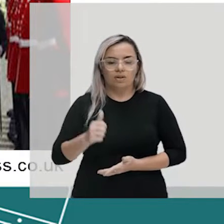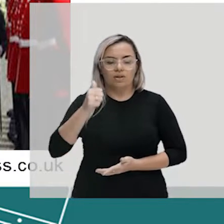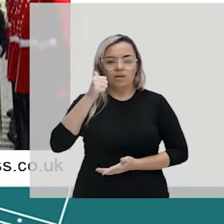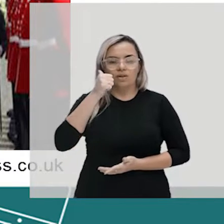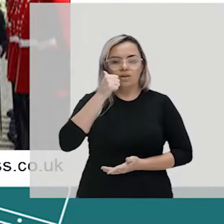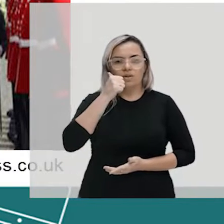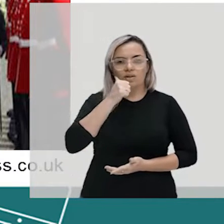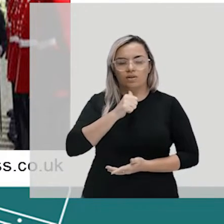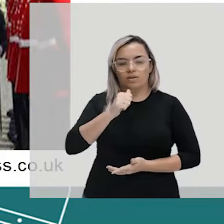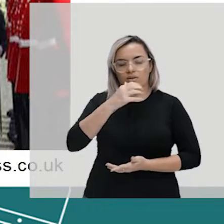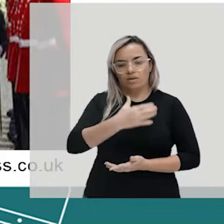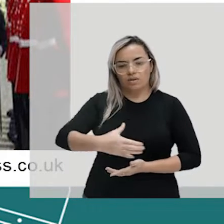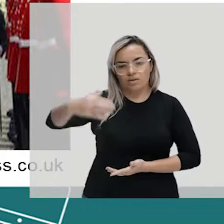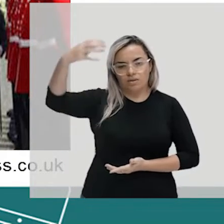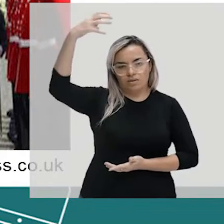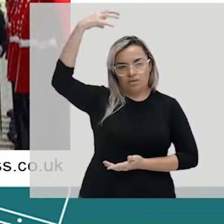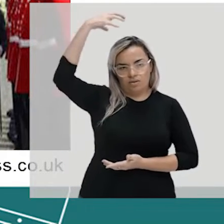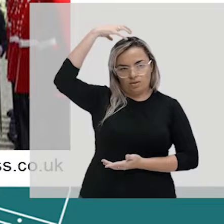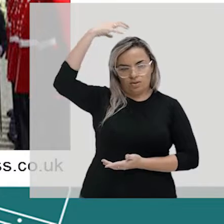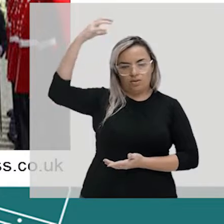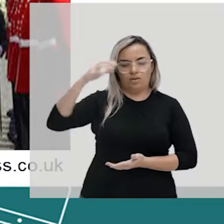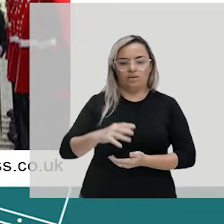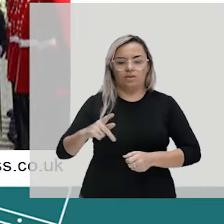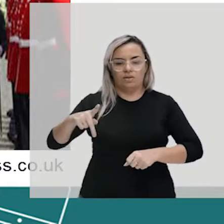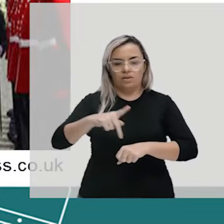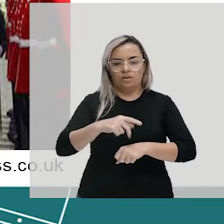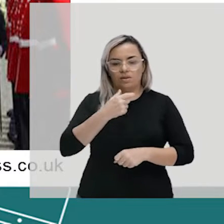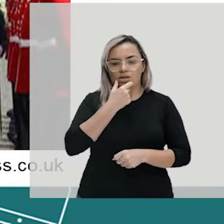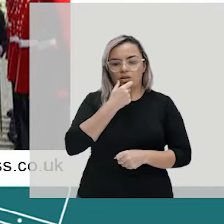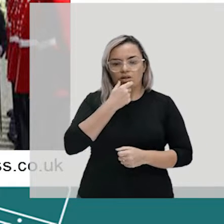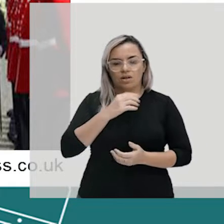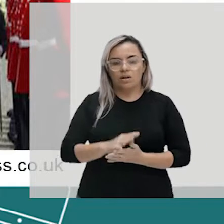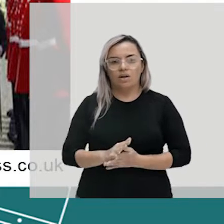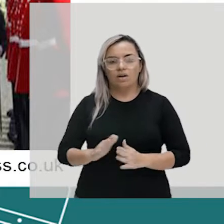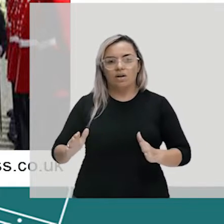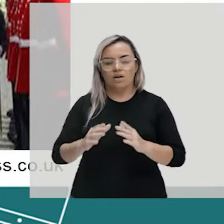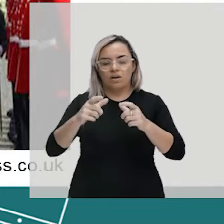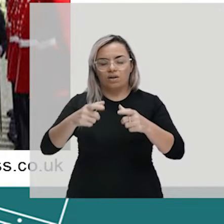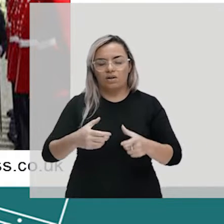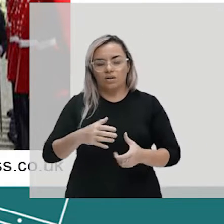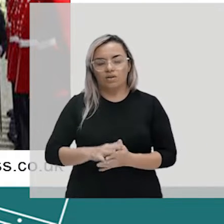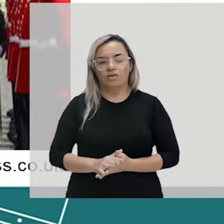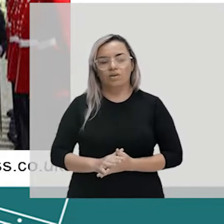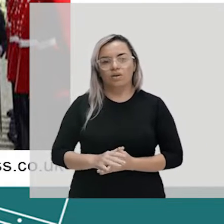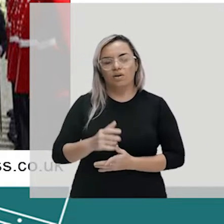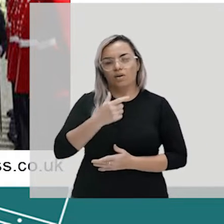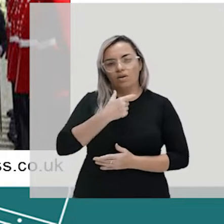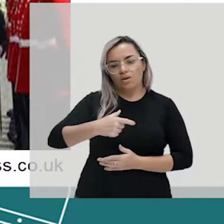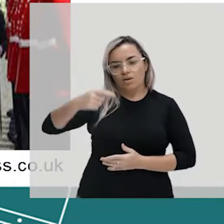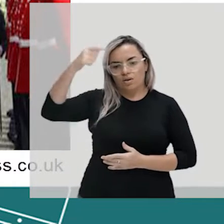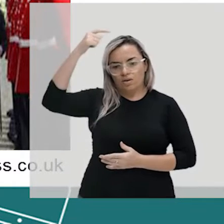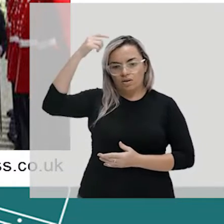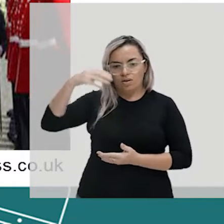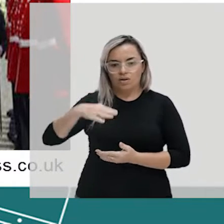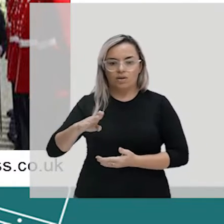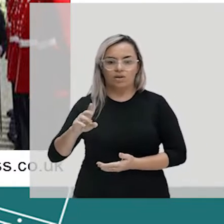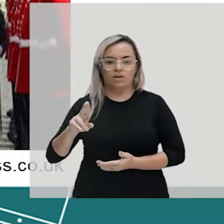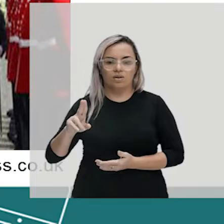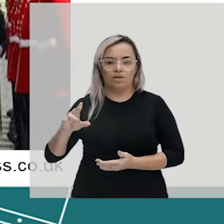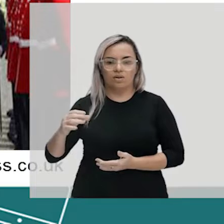né que é um dos maiores símbolos do Palácio de buckinghan e da Guarda real a guarda real tem toda é